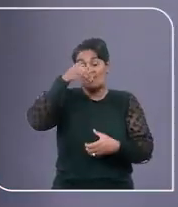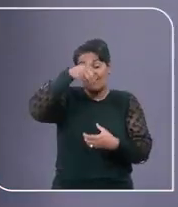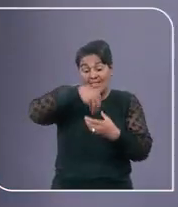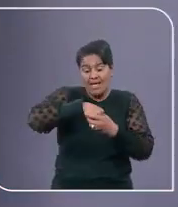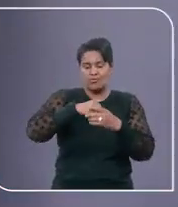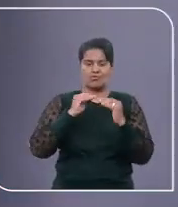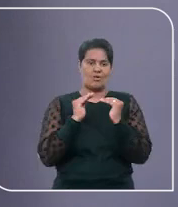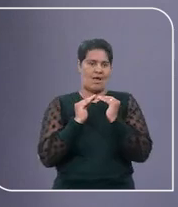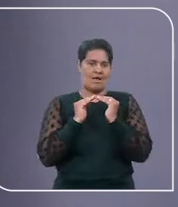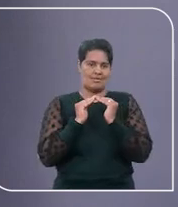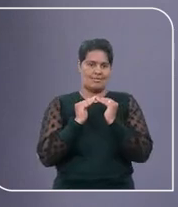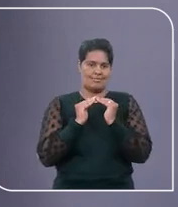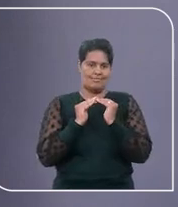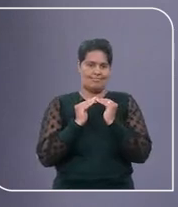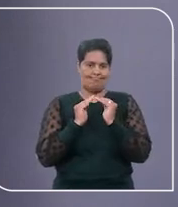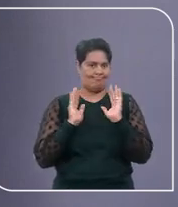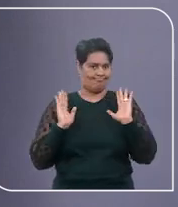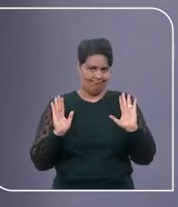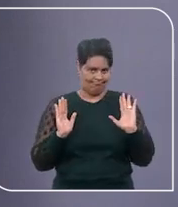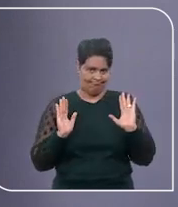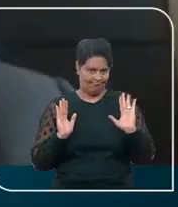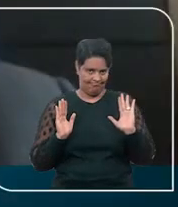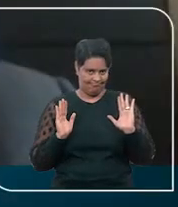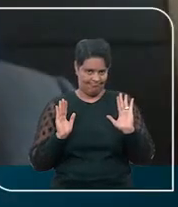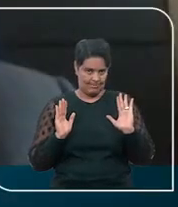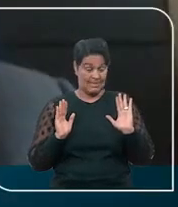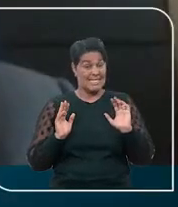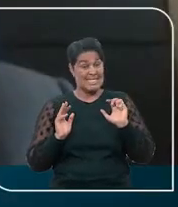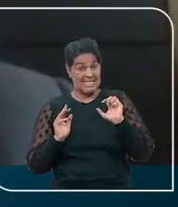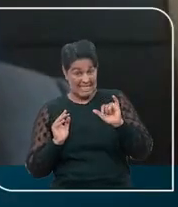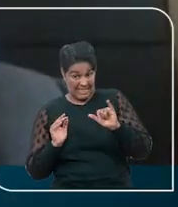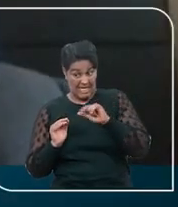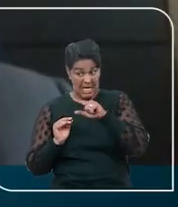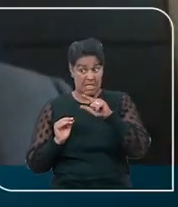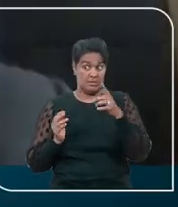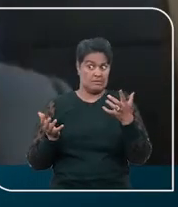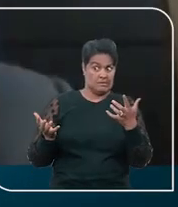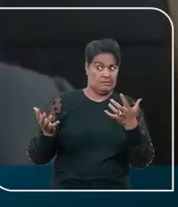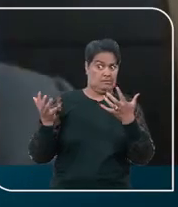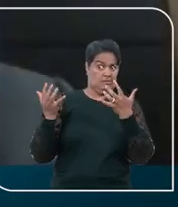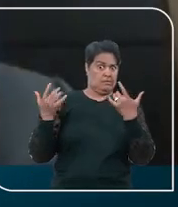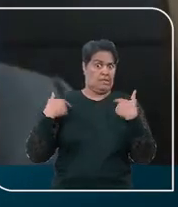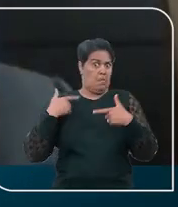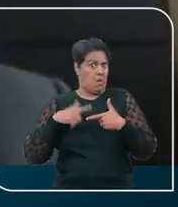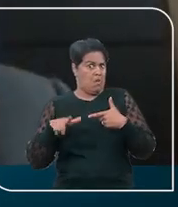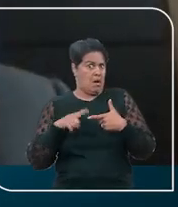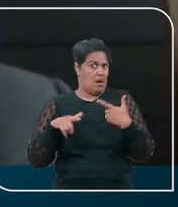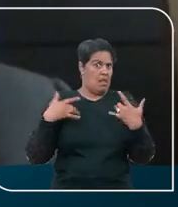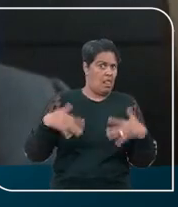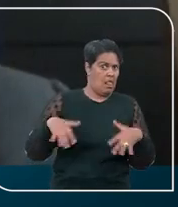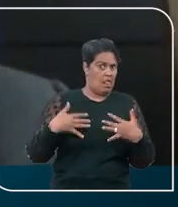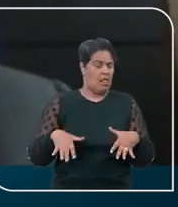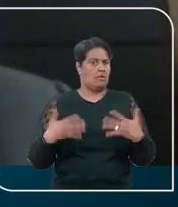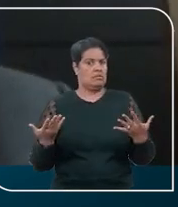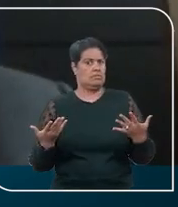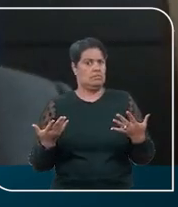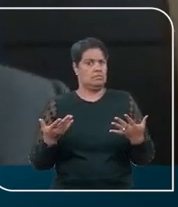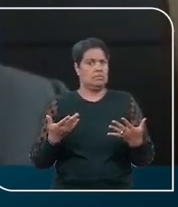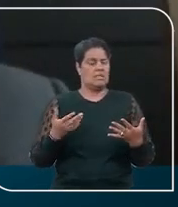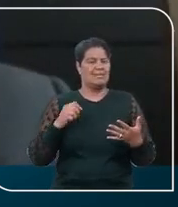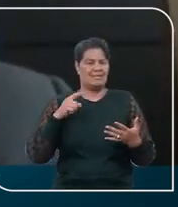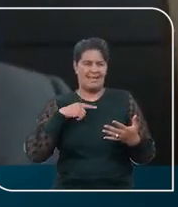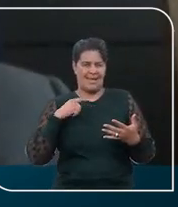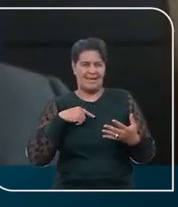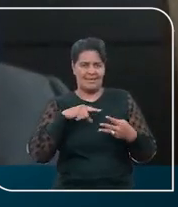ser que, no plano prático, ele traga uma violação aos 3 S's, que são os deveres dos